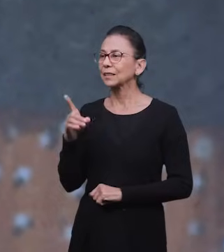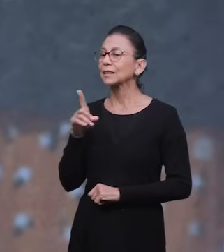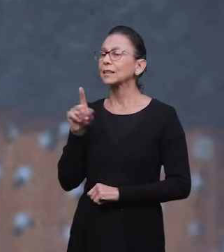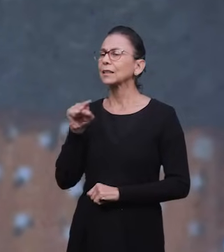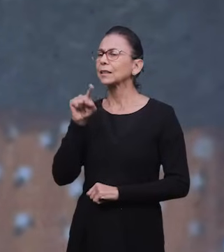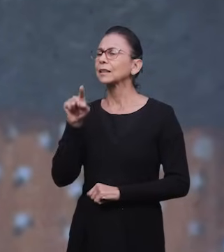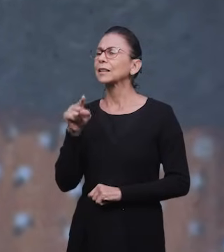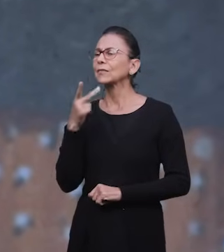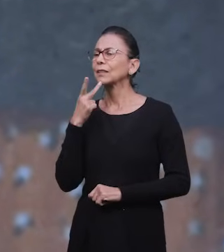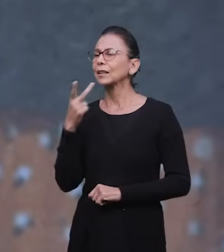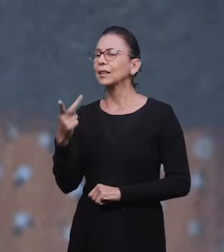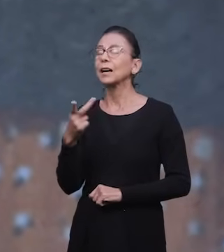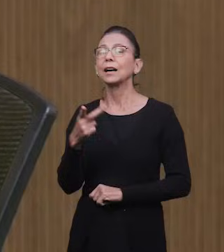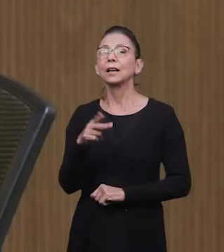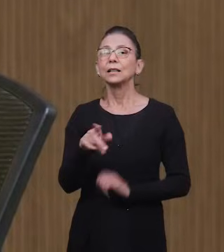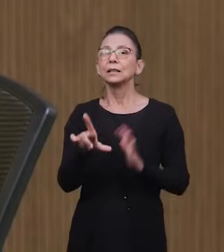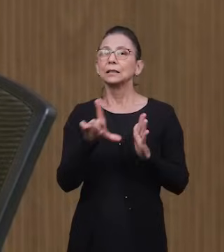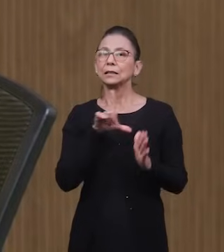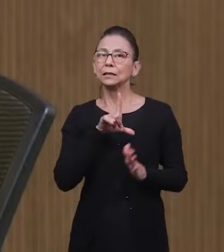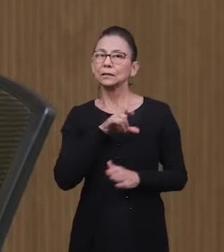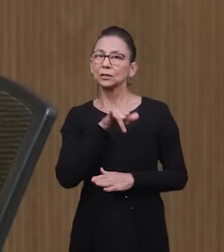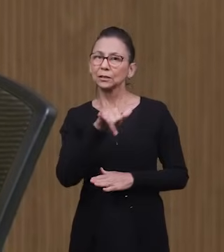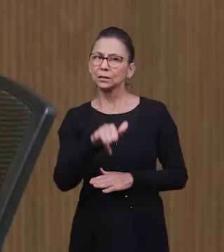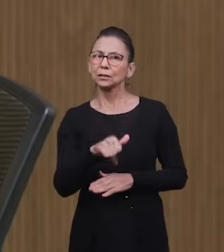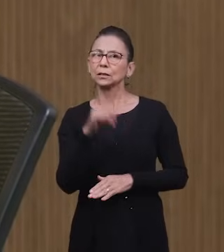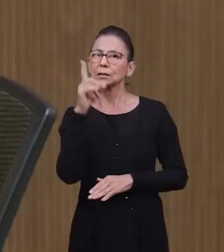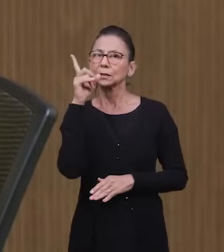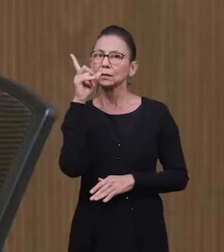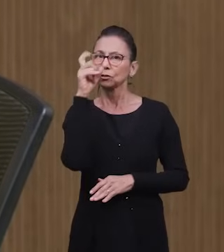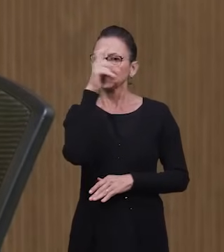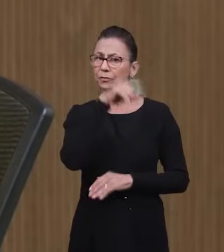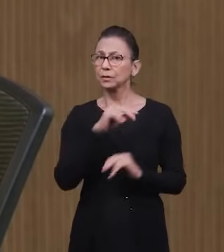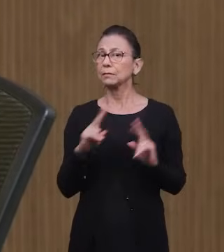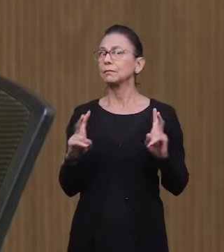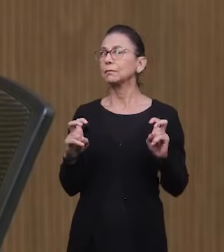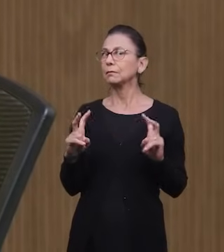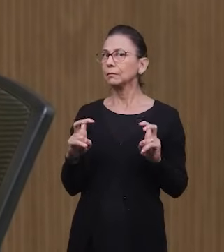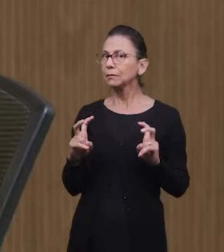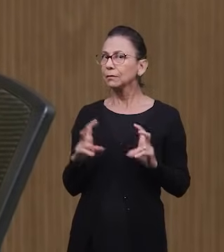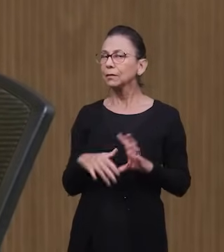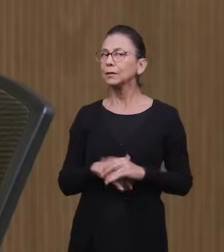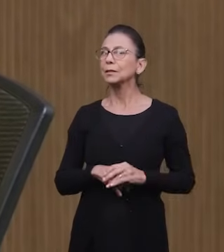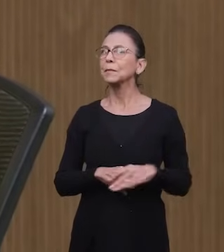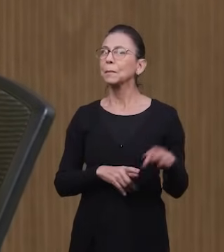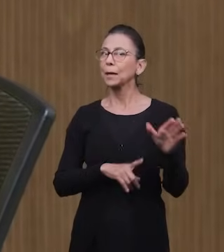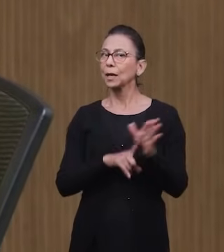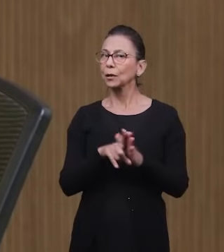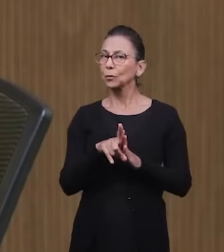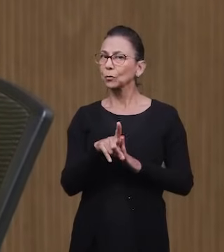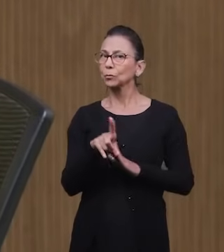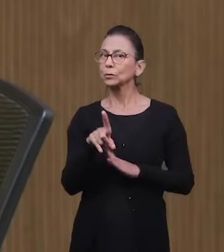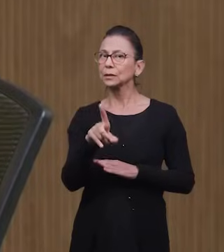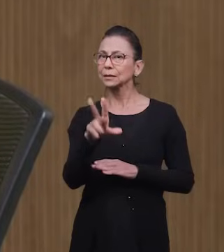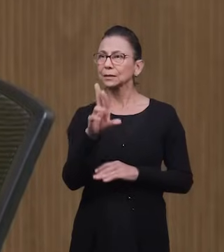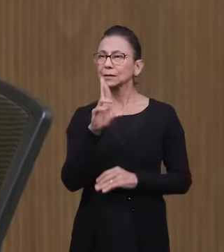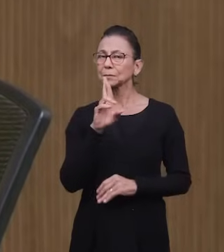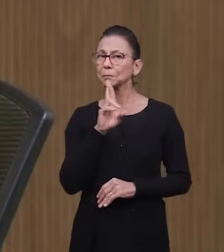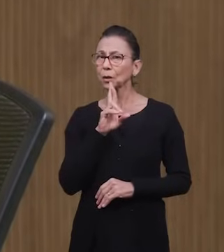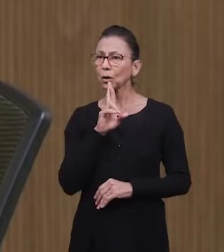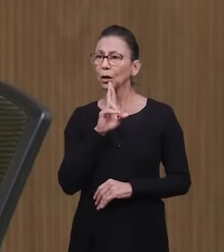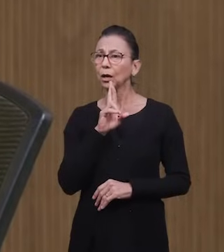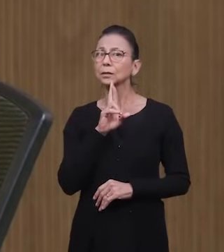falar agora, Andréia? Fala aí. Olha, antes de chamar, eu queria fazer uma observação. Esse tema é muito difícil, hein? Uhum. Perguntas difíceis,